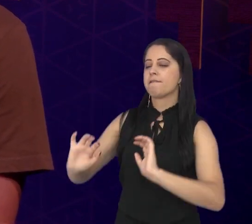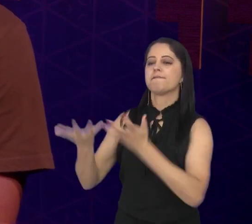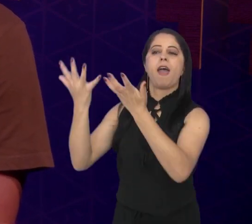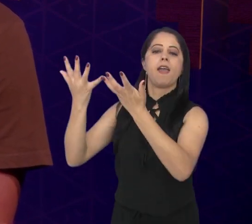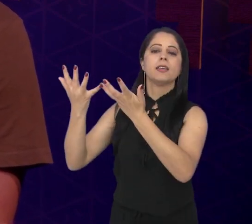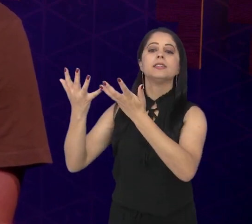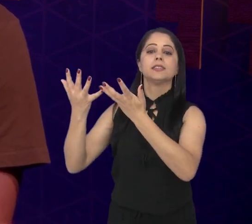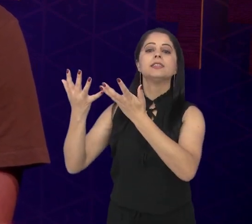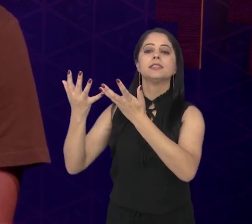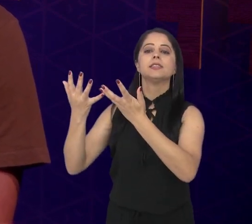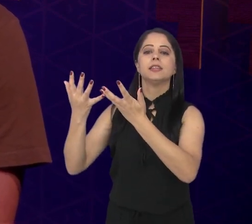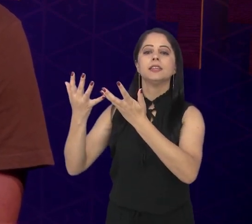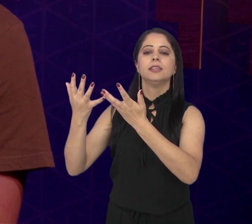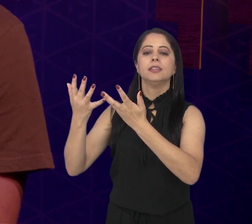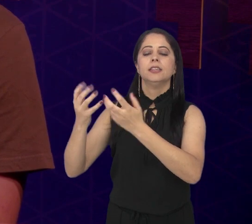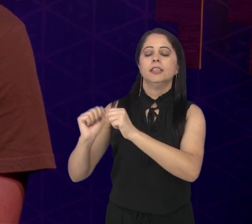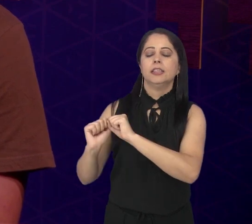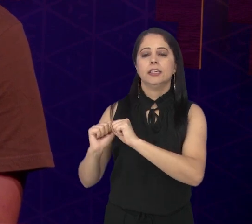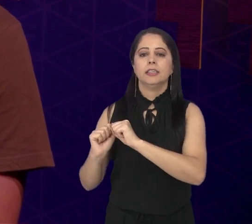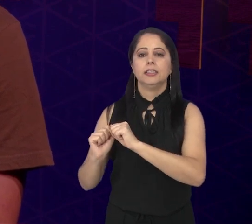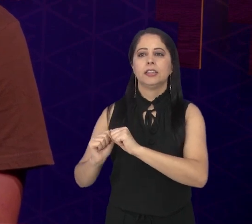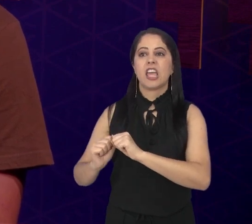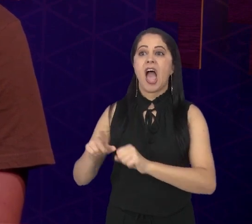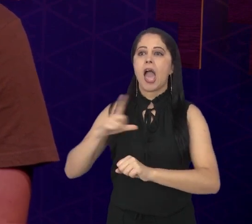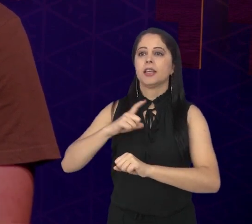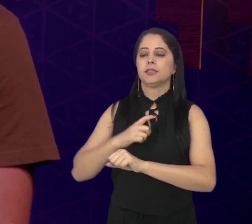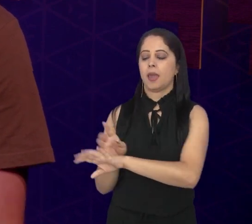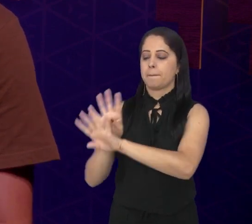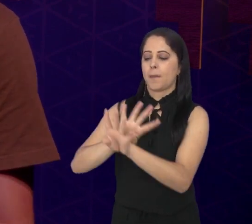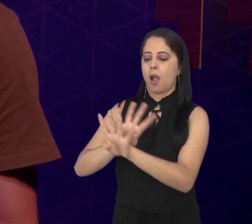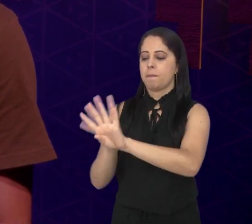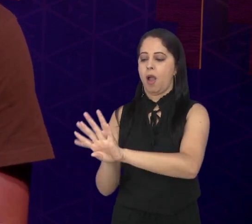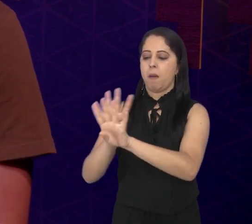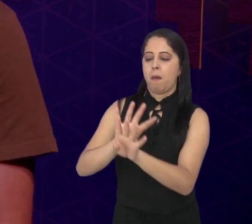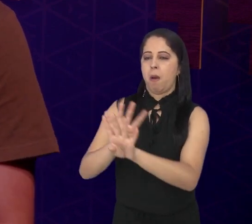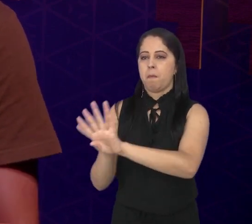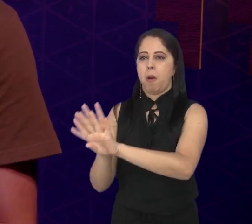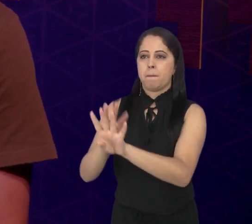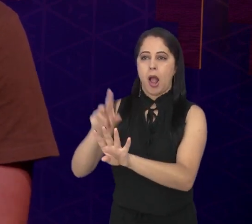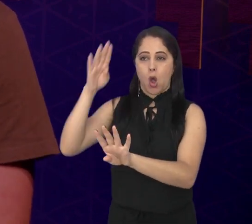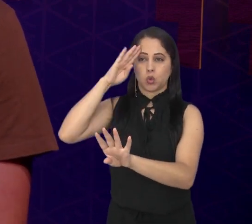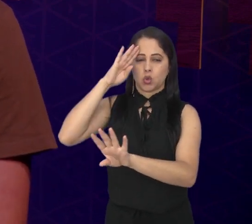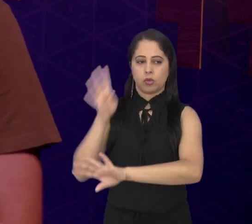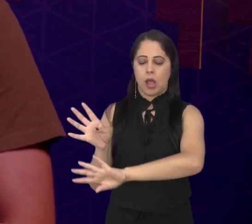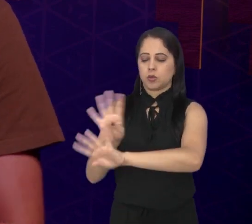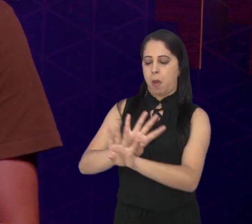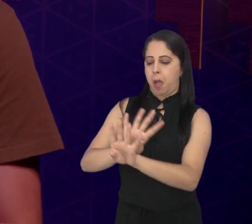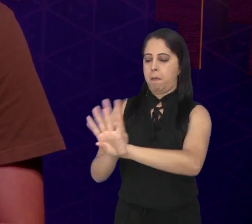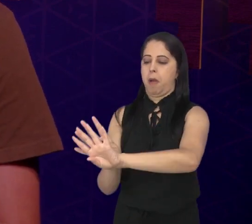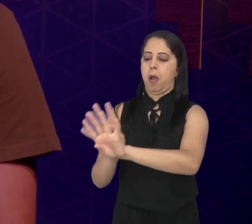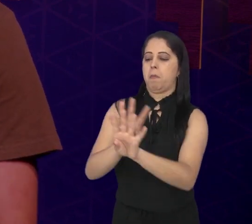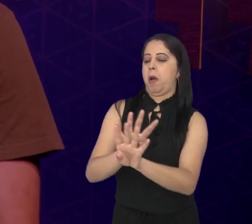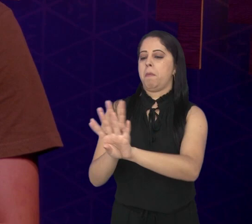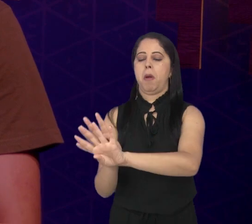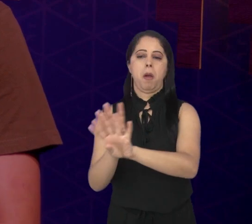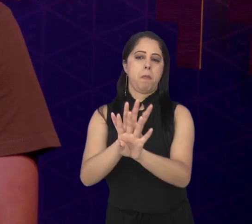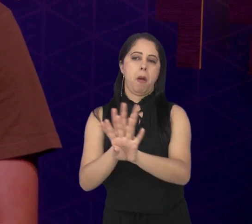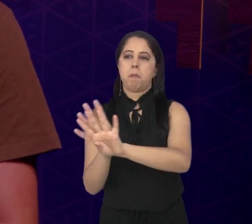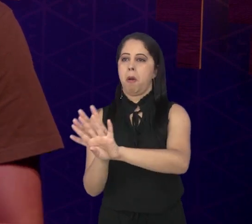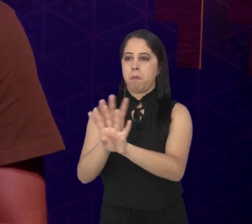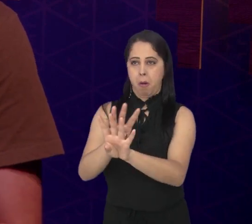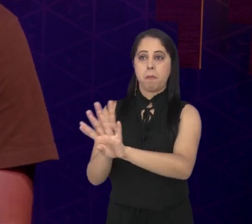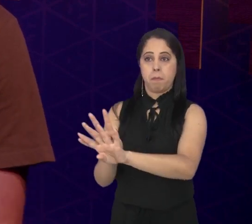Império, que é um dia que eles fazem um desfile militar e tal, em vários países, em